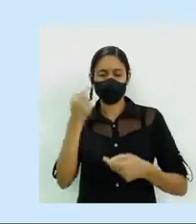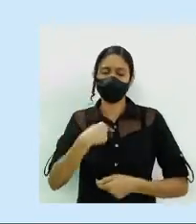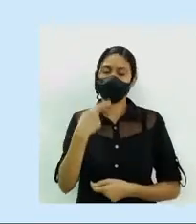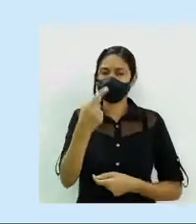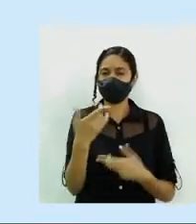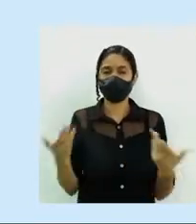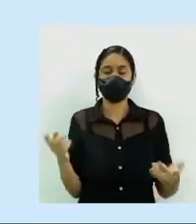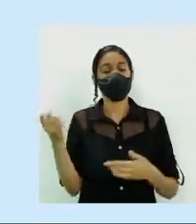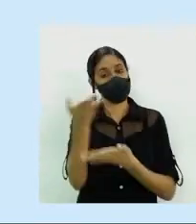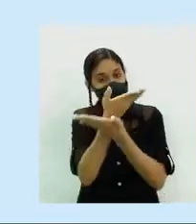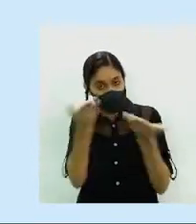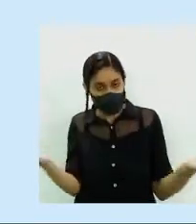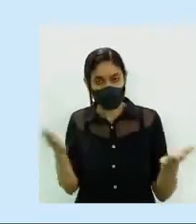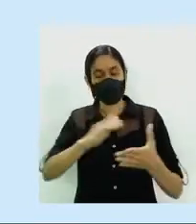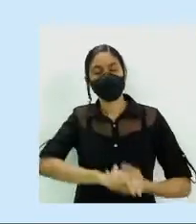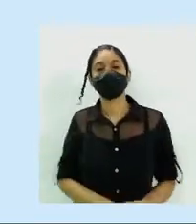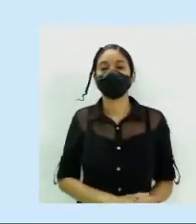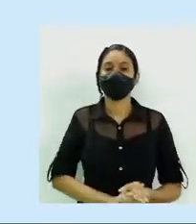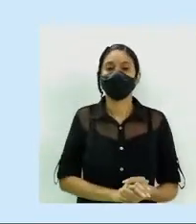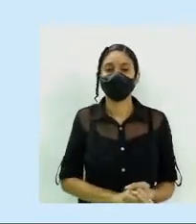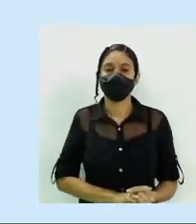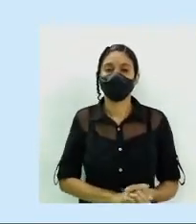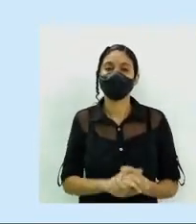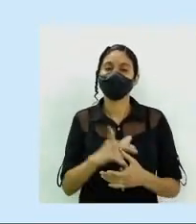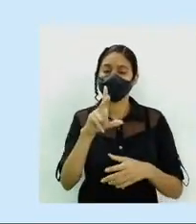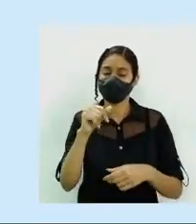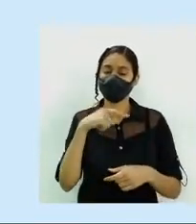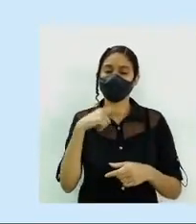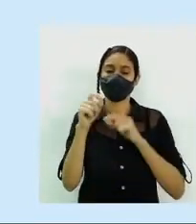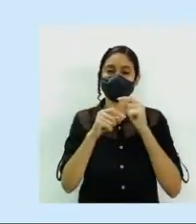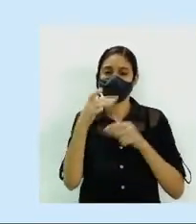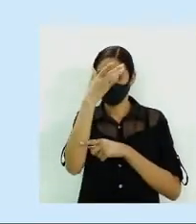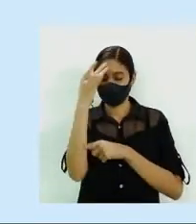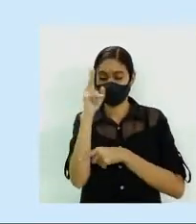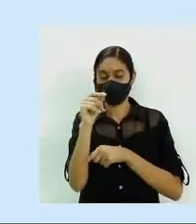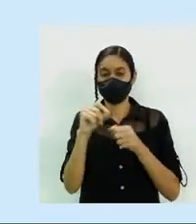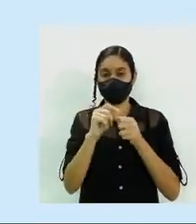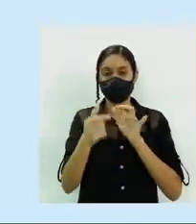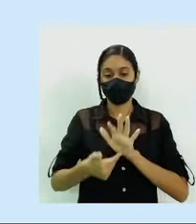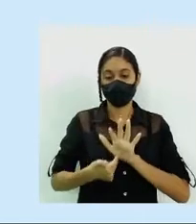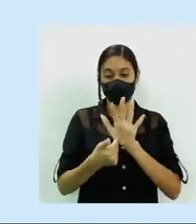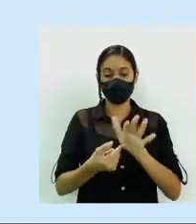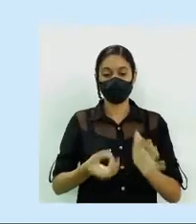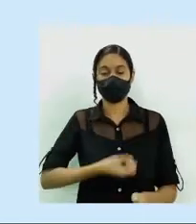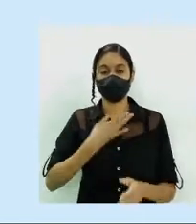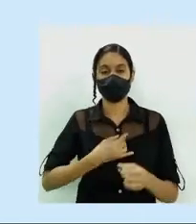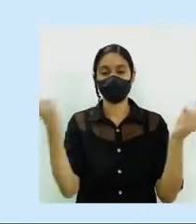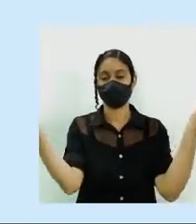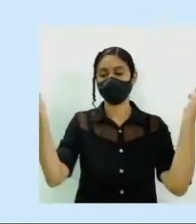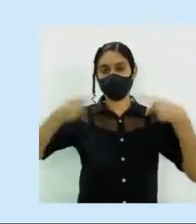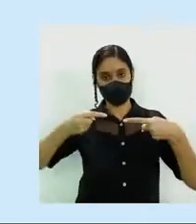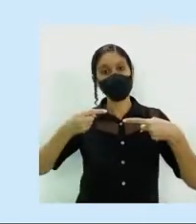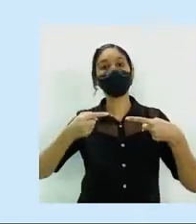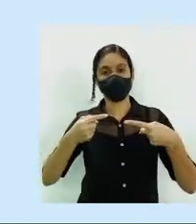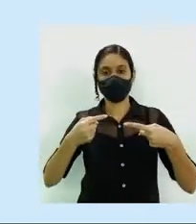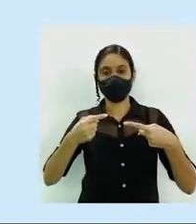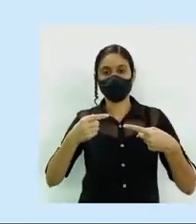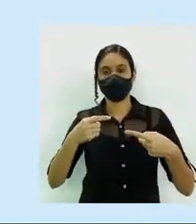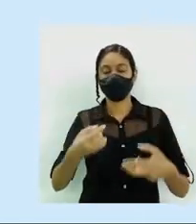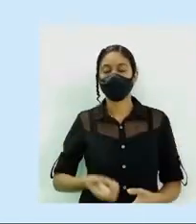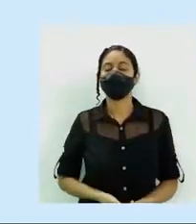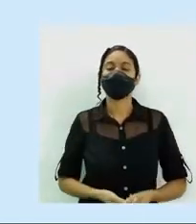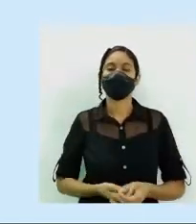você, são vocês. Vocês vão ter essas pessoas que vão declamar, que vão duelar com esses